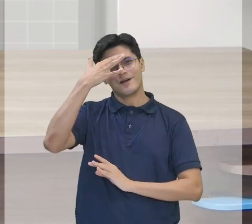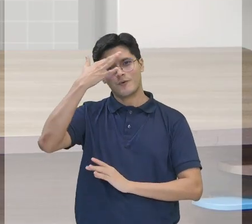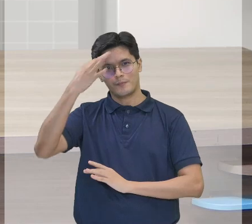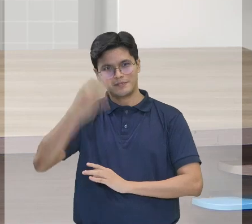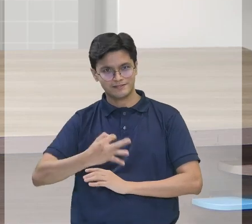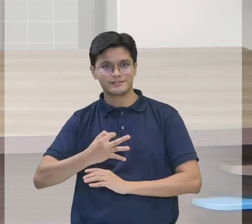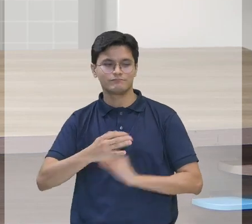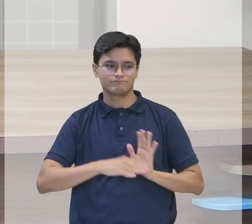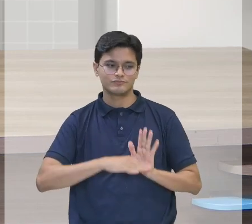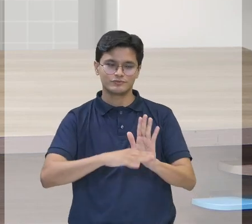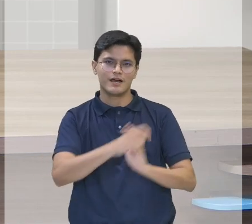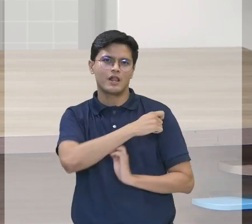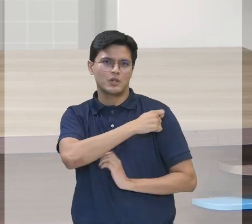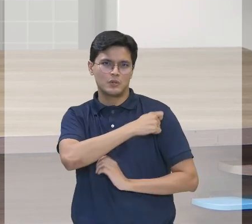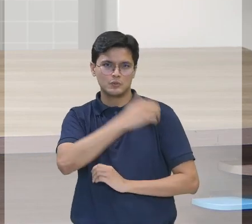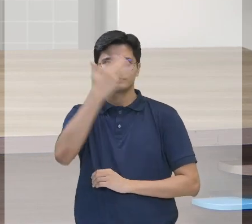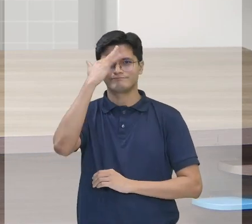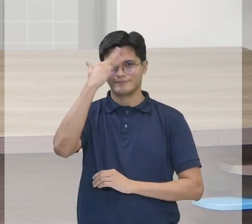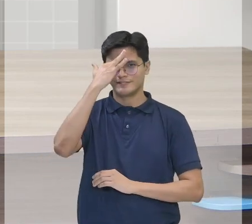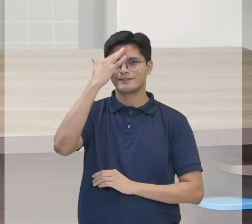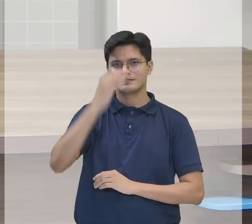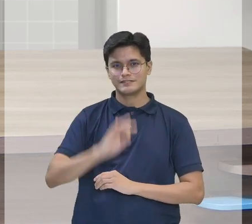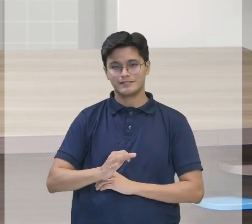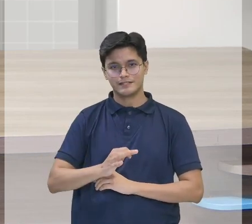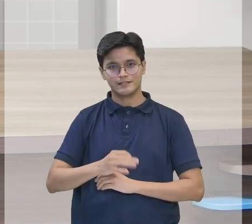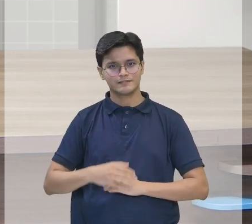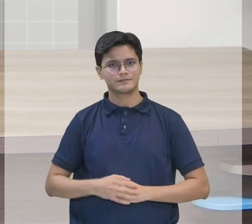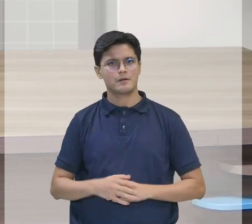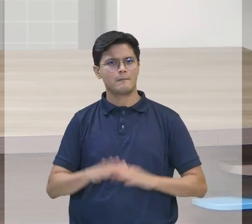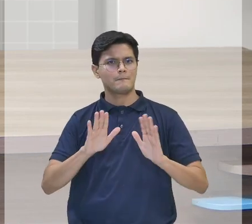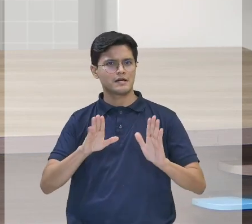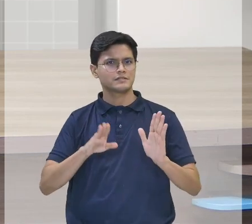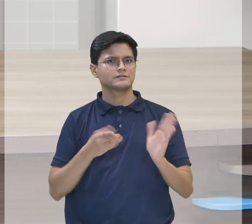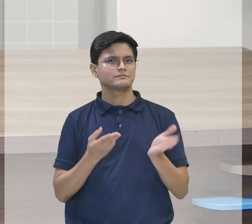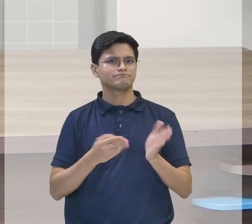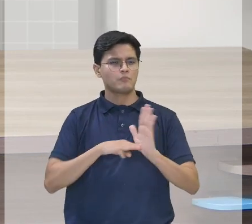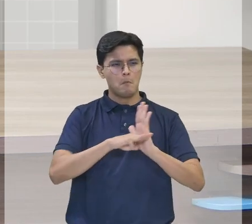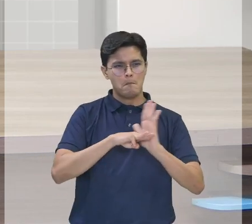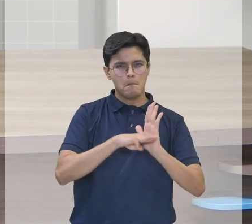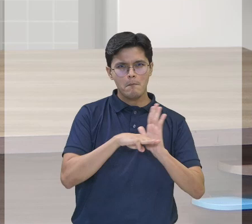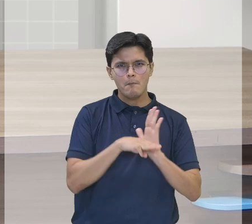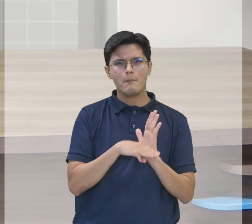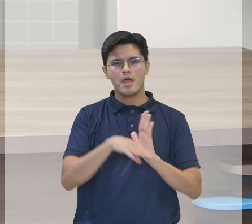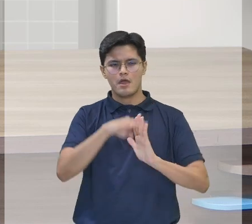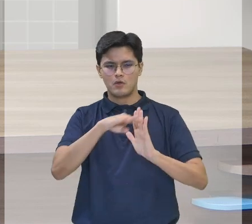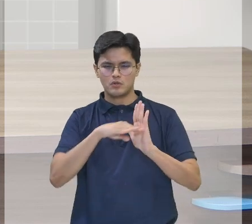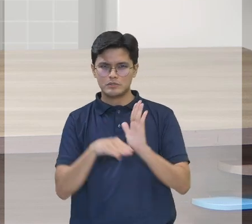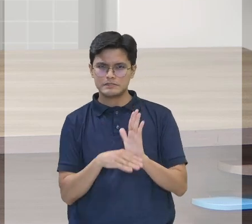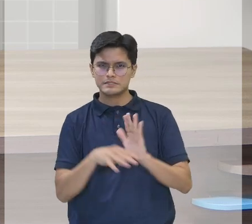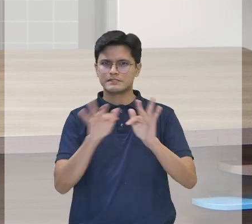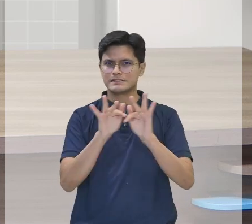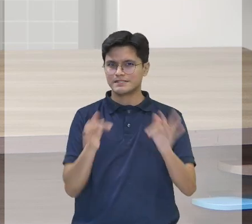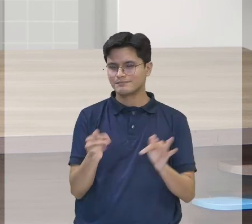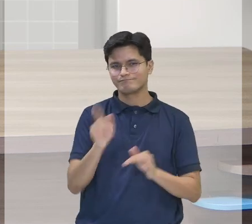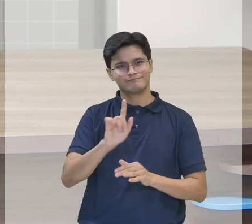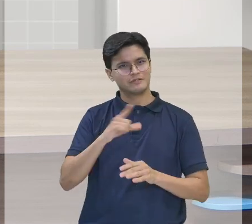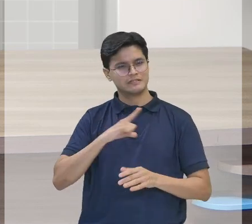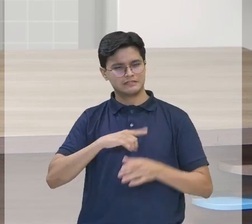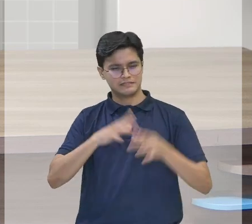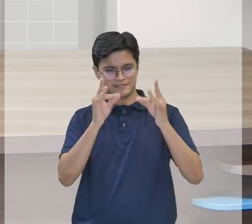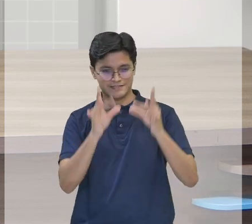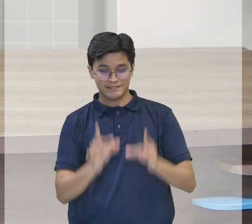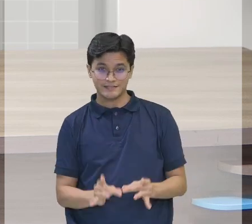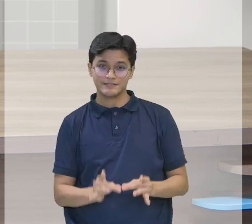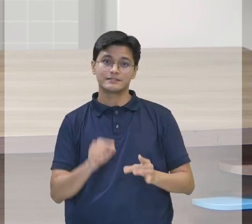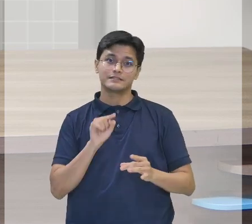porque o cálculo estequiométrico, né, ele não é tão simples, ele é bem detalhado, e a gente não pode errar uma coisinha ali, né, senão